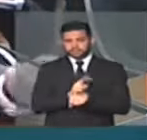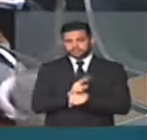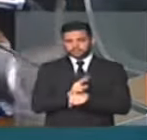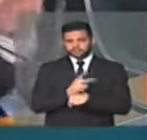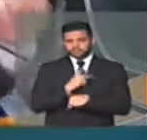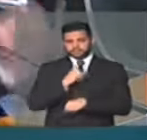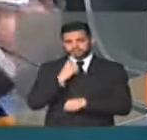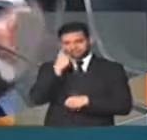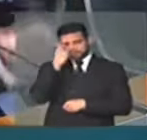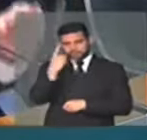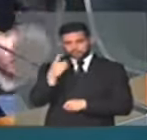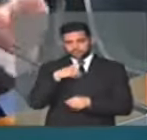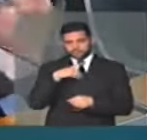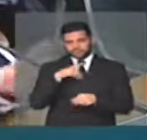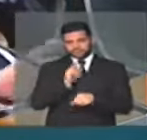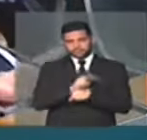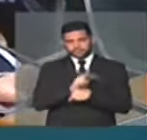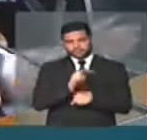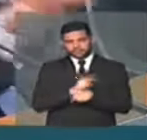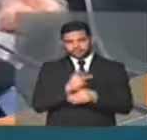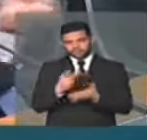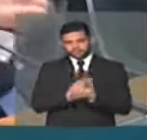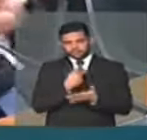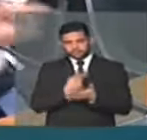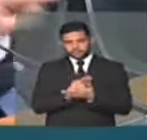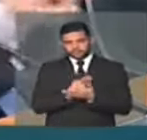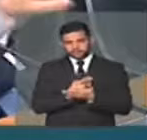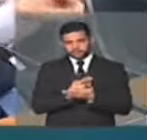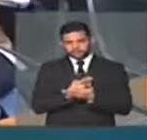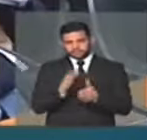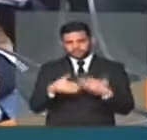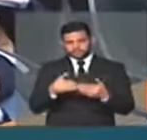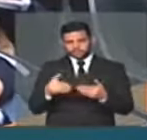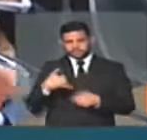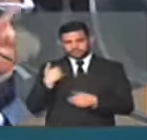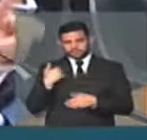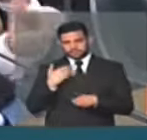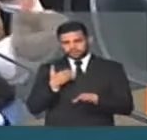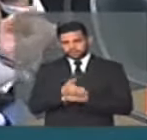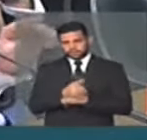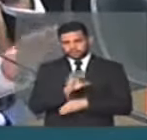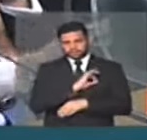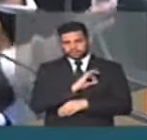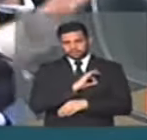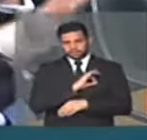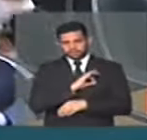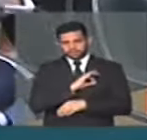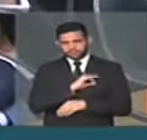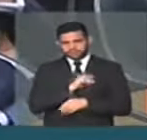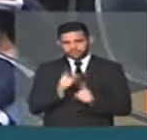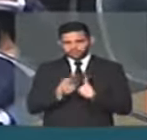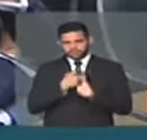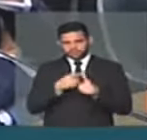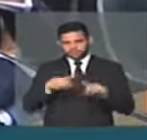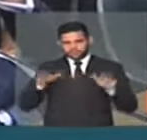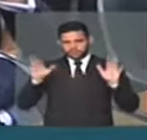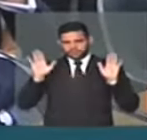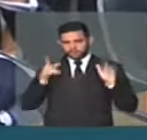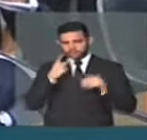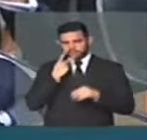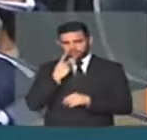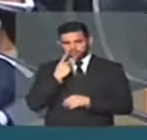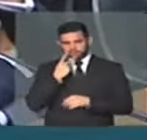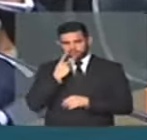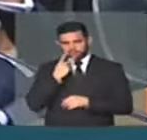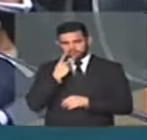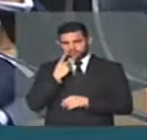proteger os seus crimes, para proteger essas falhas. Tanto que quando o menor é abordado pela polícia, ele é o primeiro a levantar as